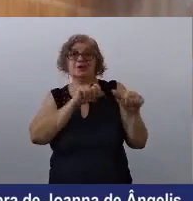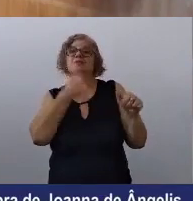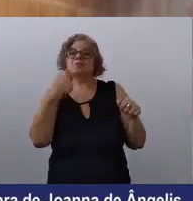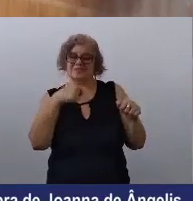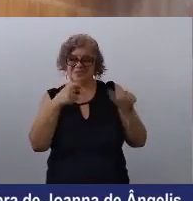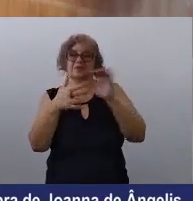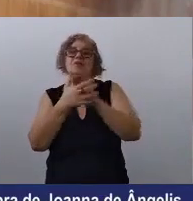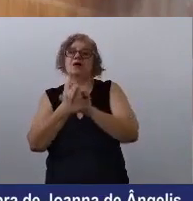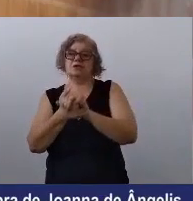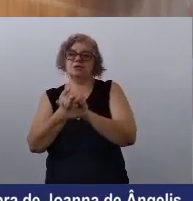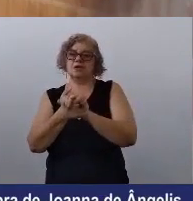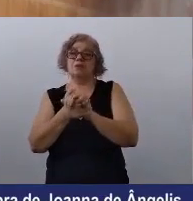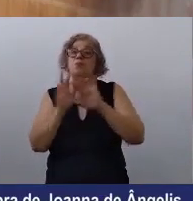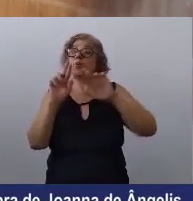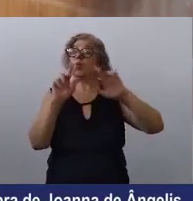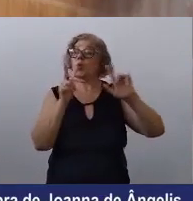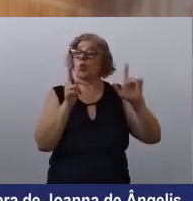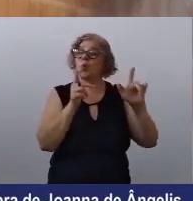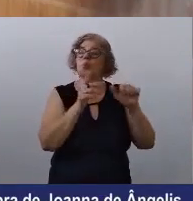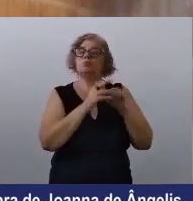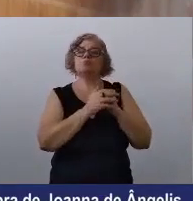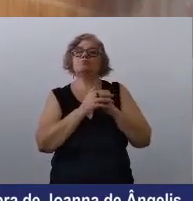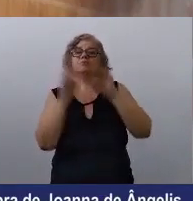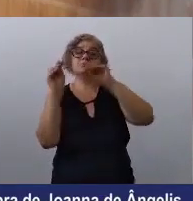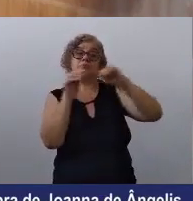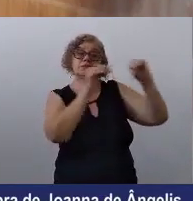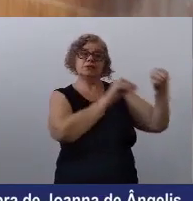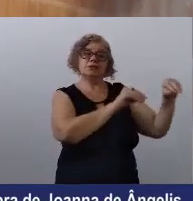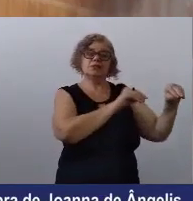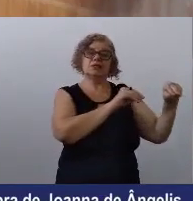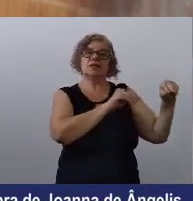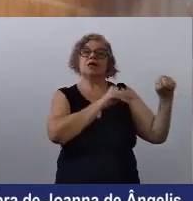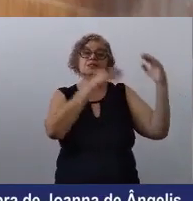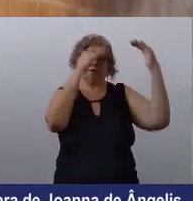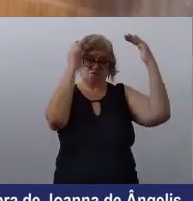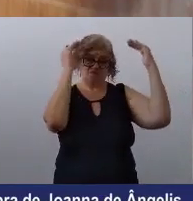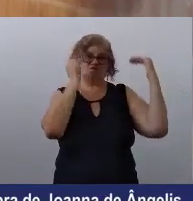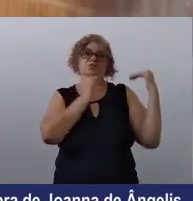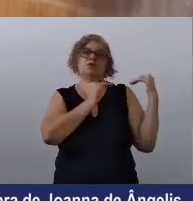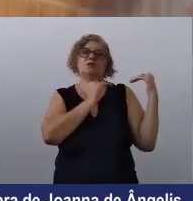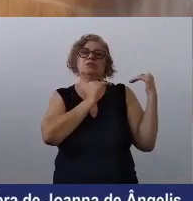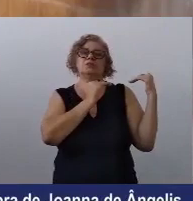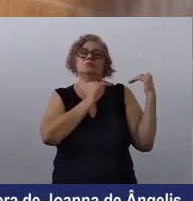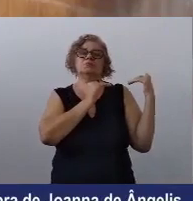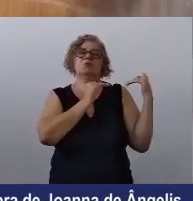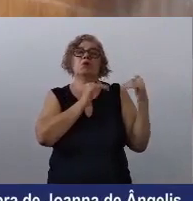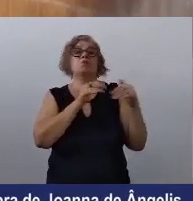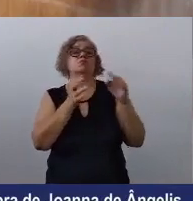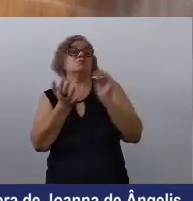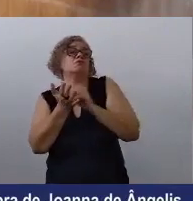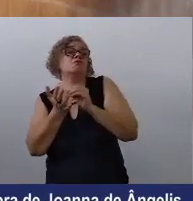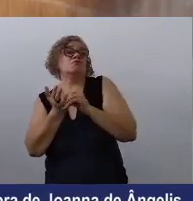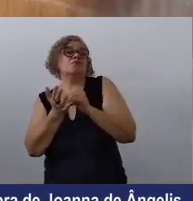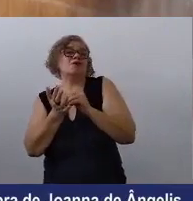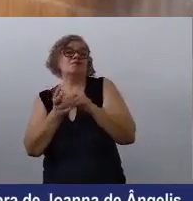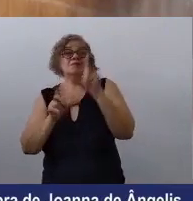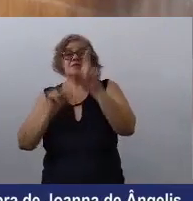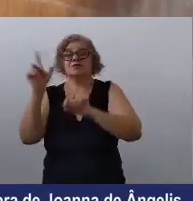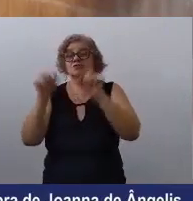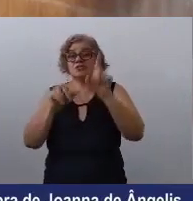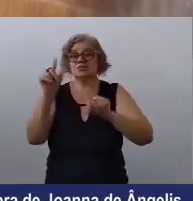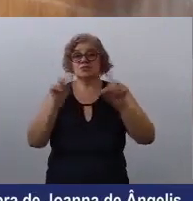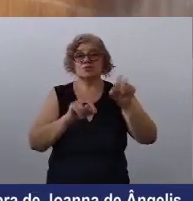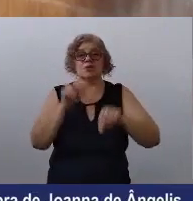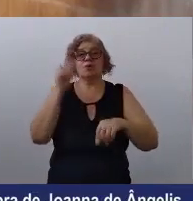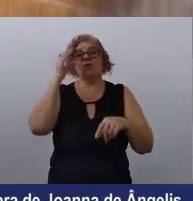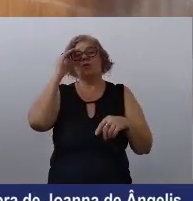então eram obrigadas a ir para o convento. Por falta de opção, Juanas